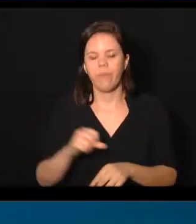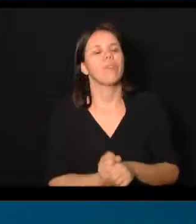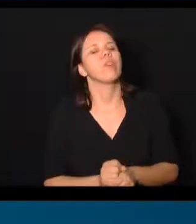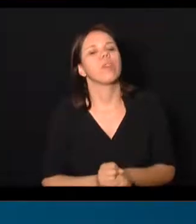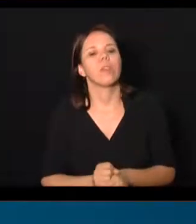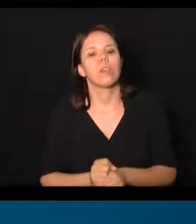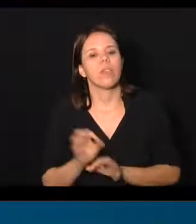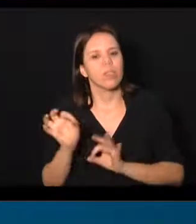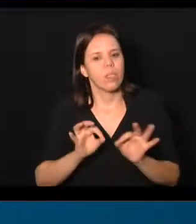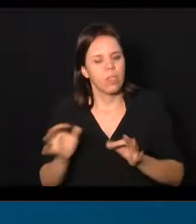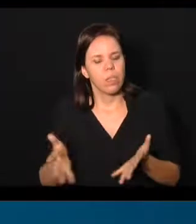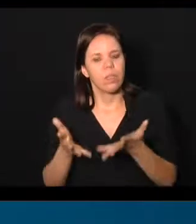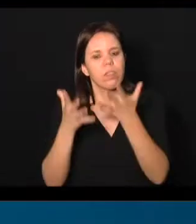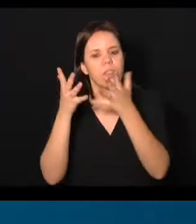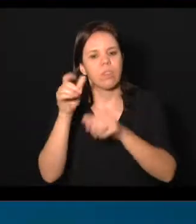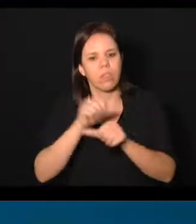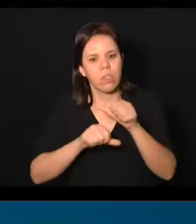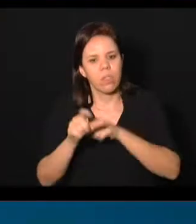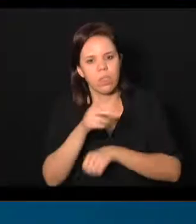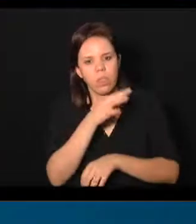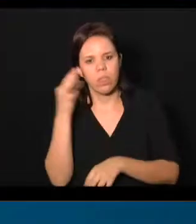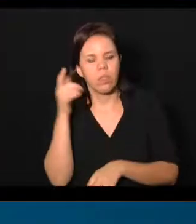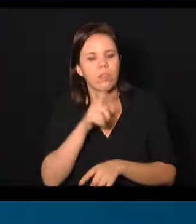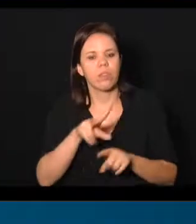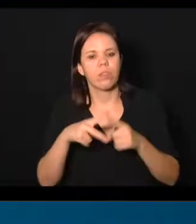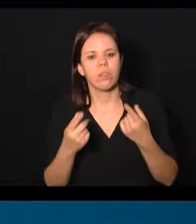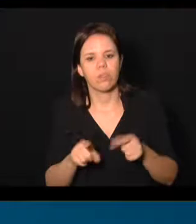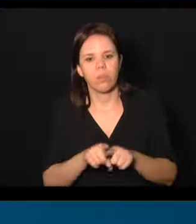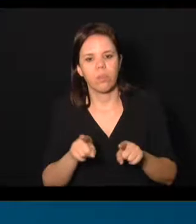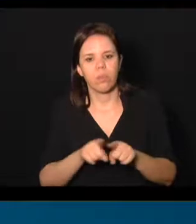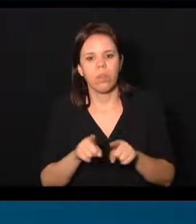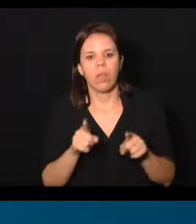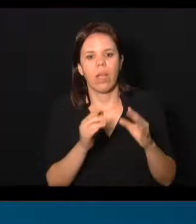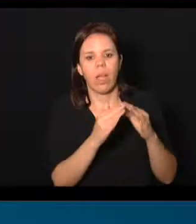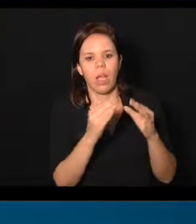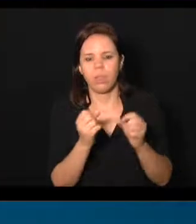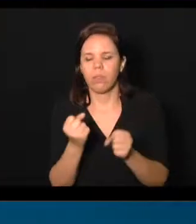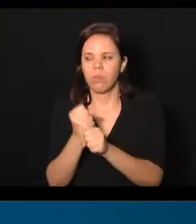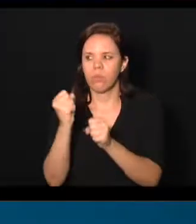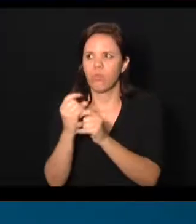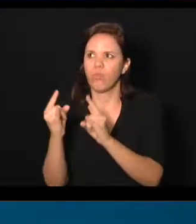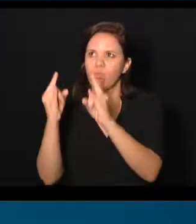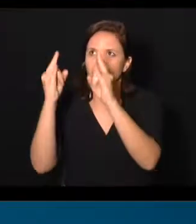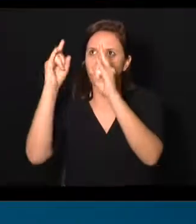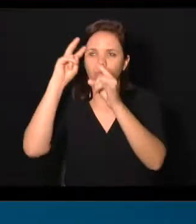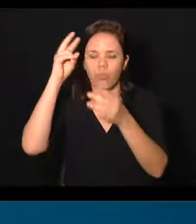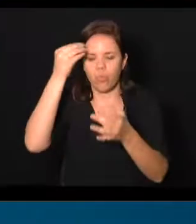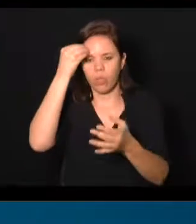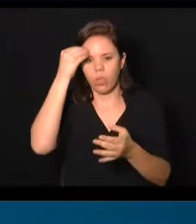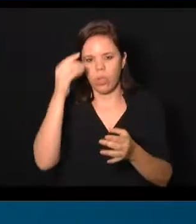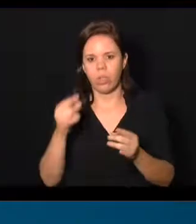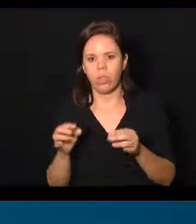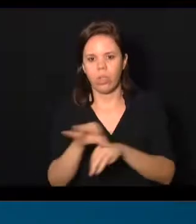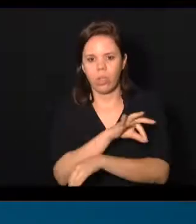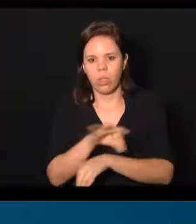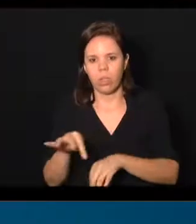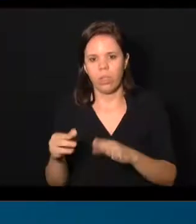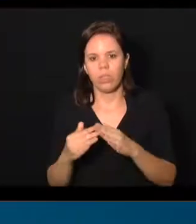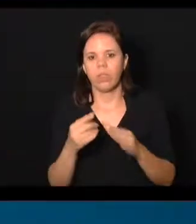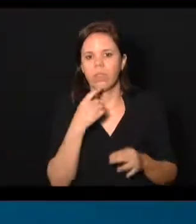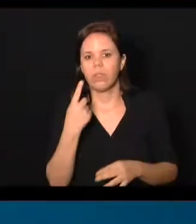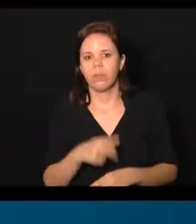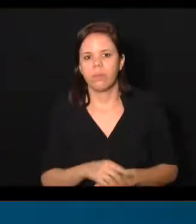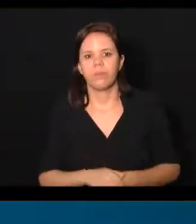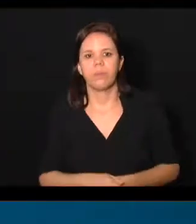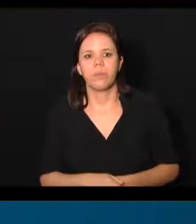de incentivos para a recuperação e conservação de imóveis de valor cultural, histórico e arquitetônico do município de